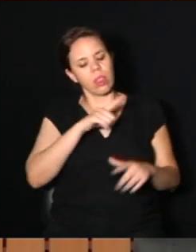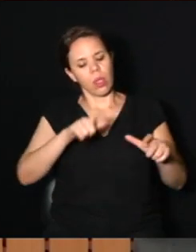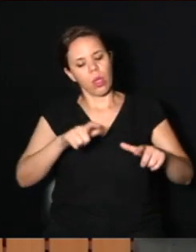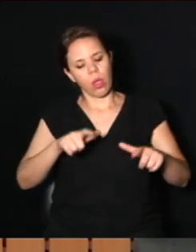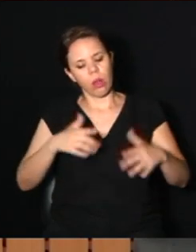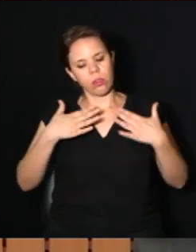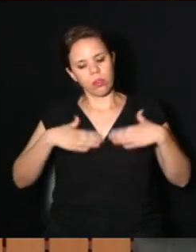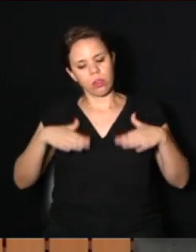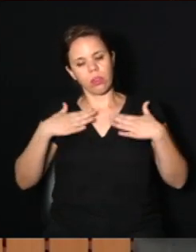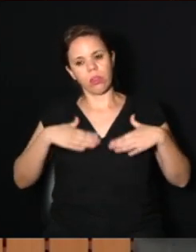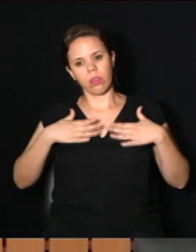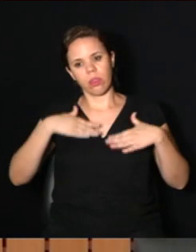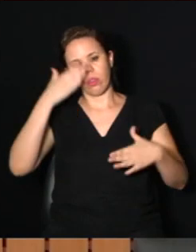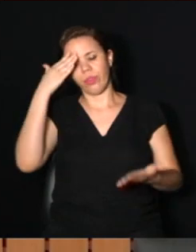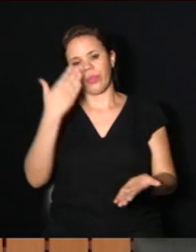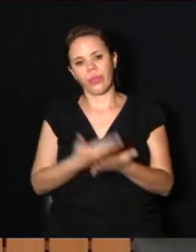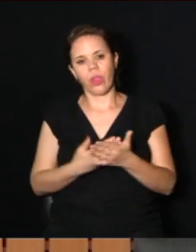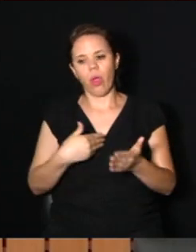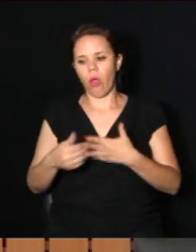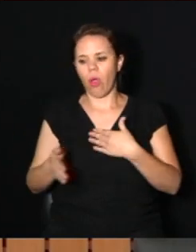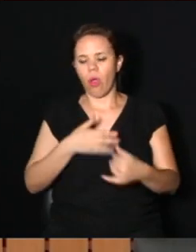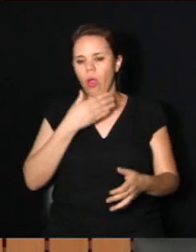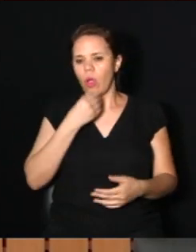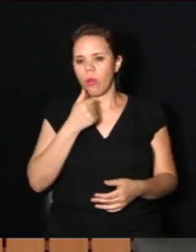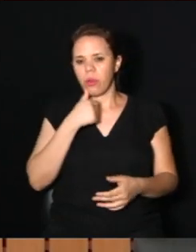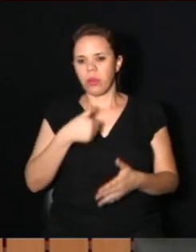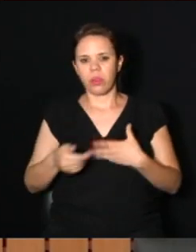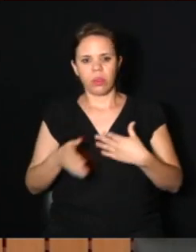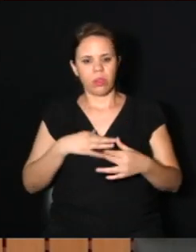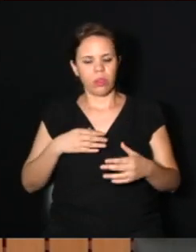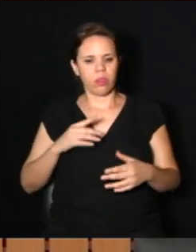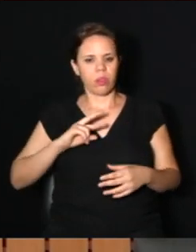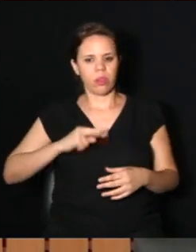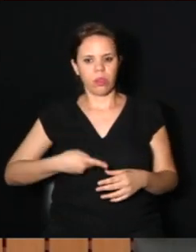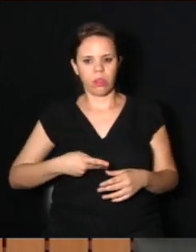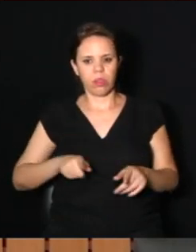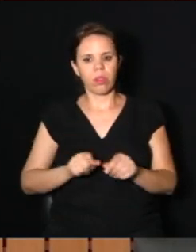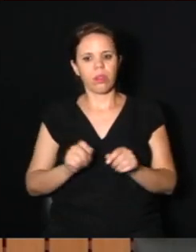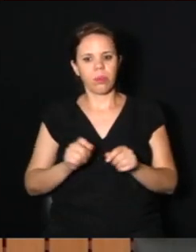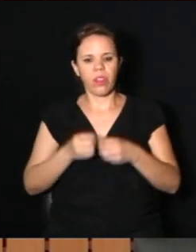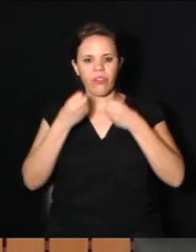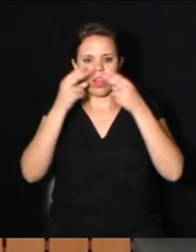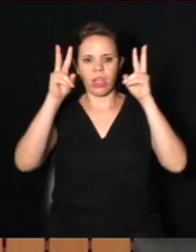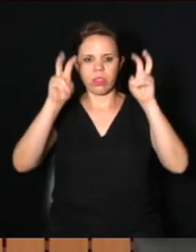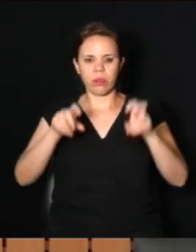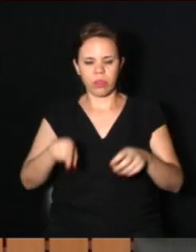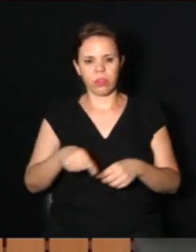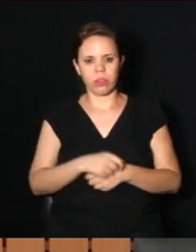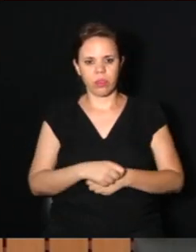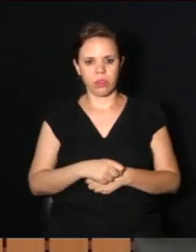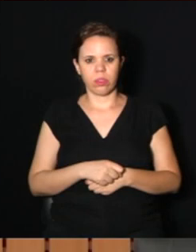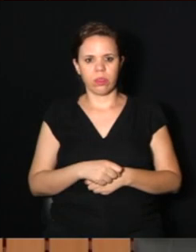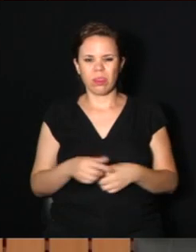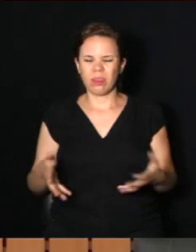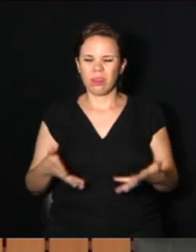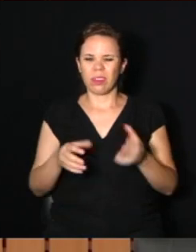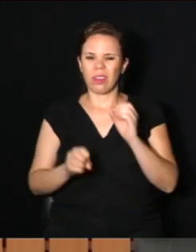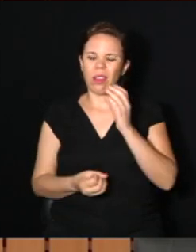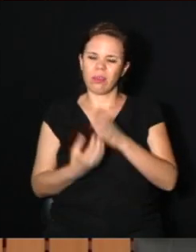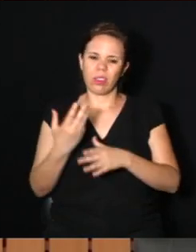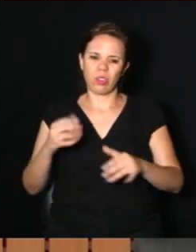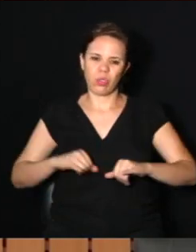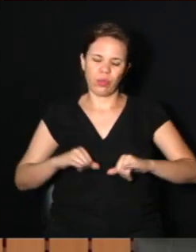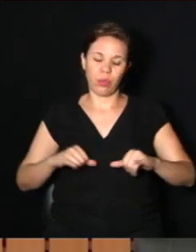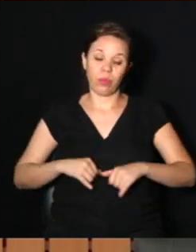sinta à vontade, independentemente de ser homem, mulher, população trans, mas poder falar sobre essas questões, inclusive, que estão motivando sofrimento. E,